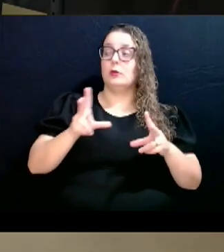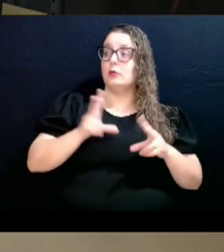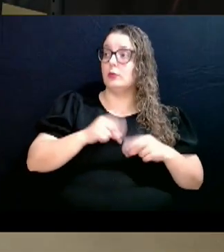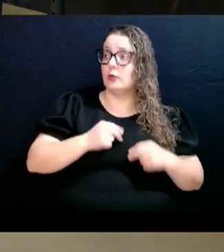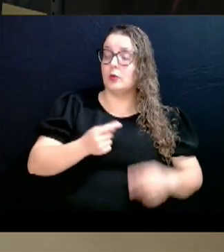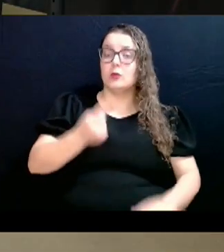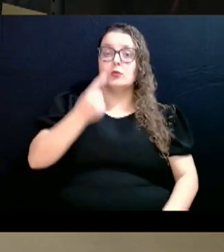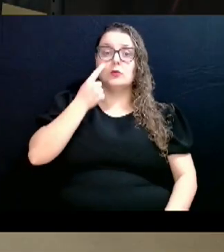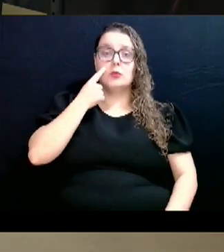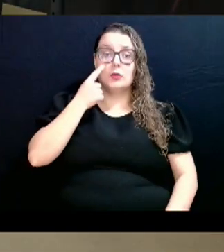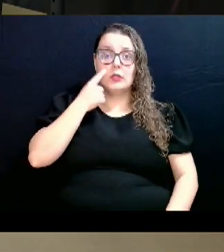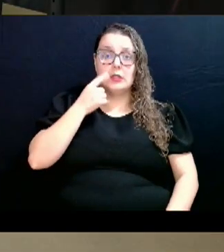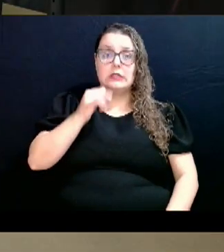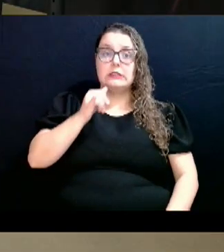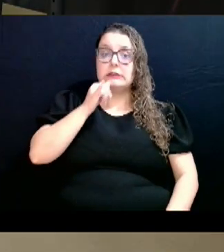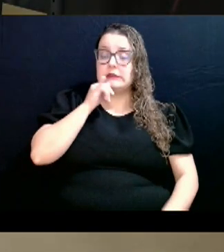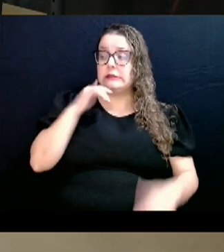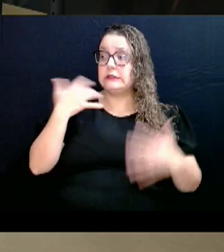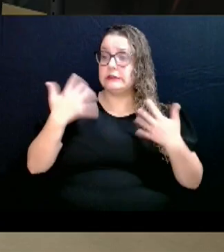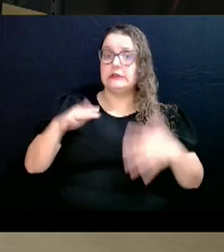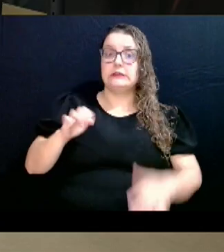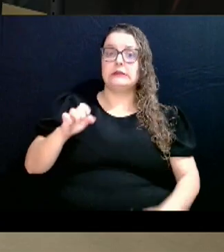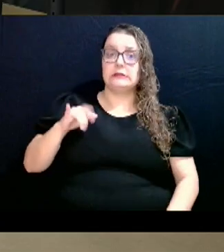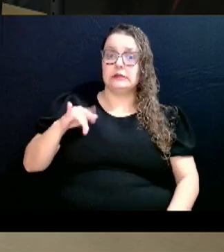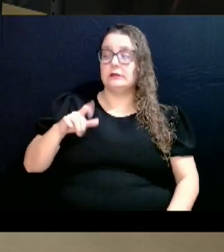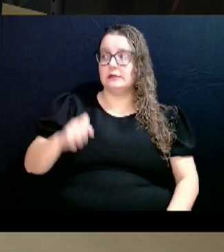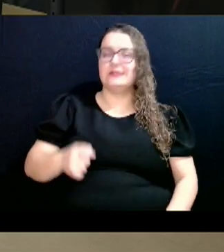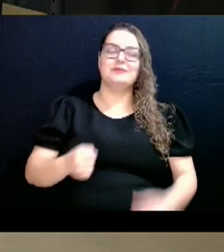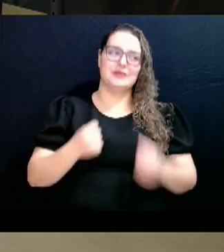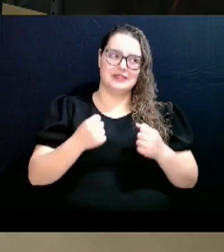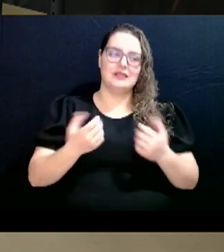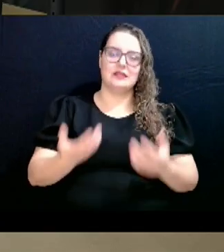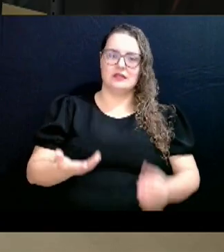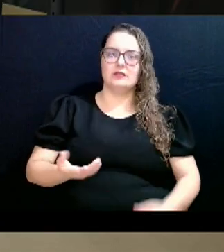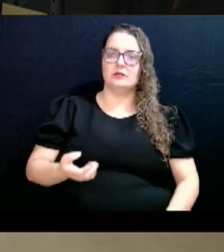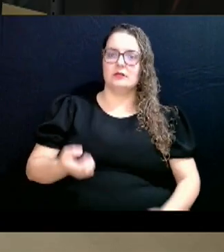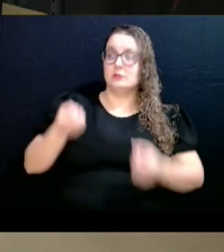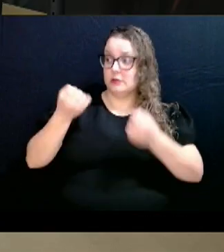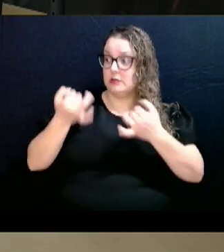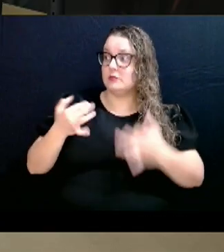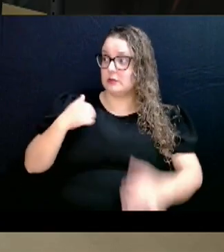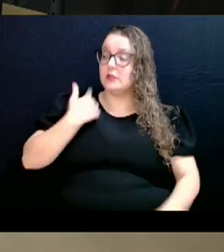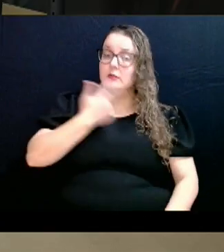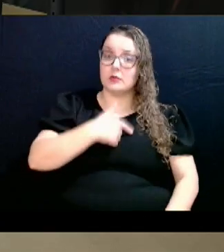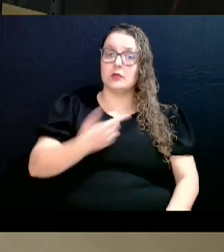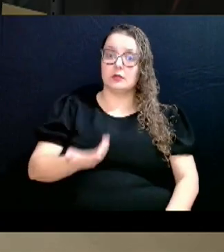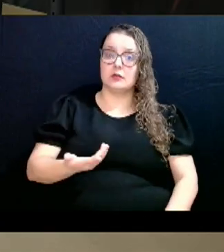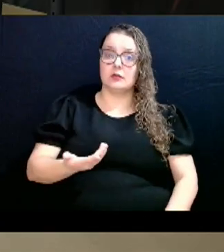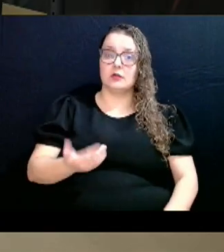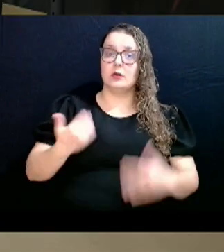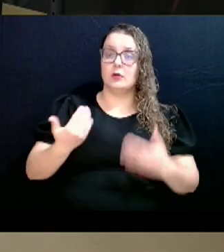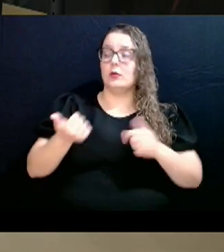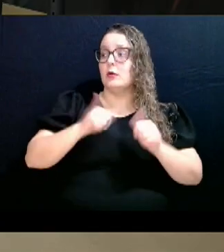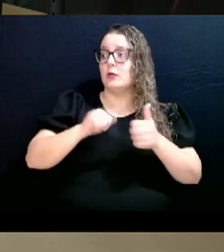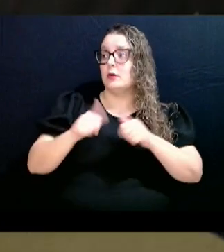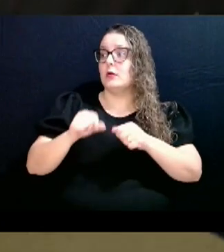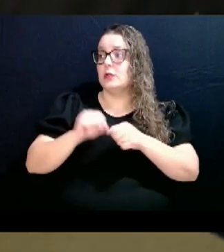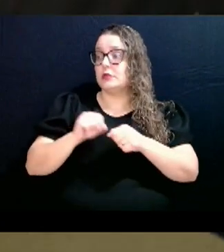exemplo, né, Emily? Que exemplo para você explicar para a gente, né? Qual que é a avaliação que você faz da